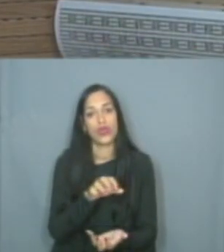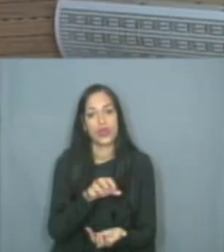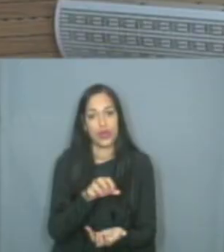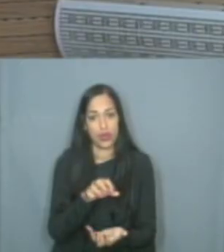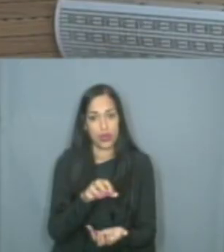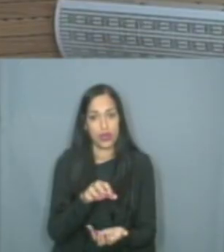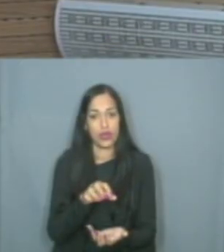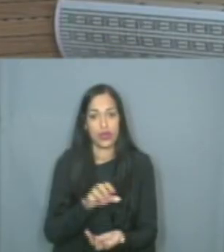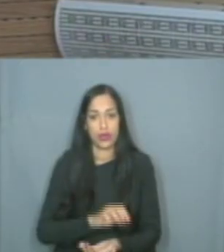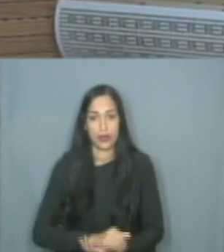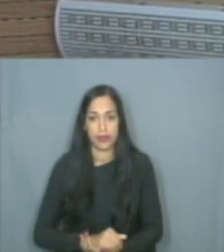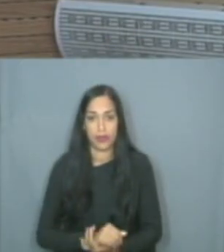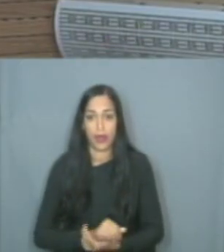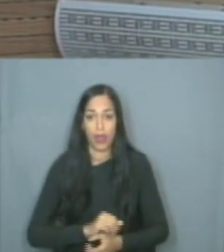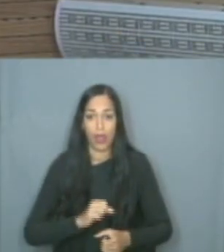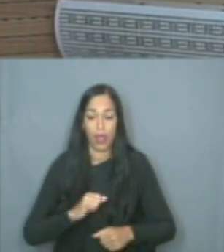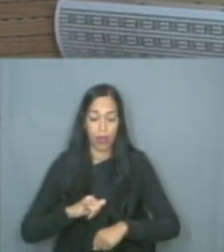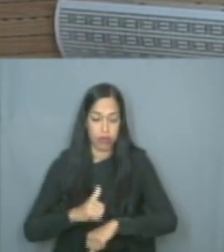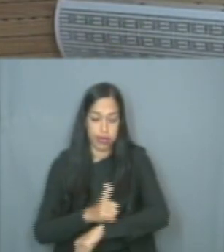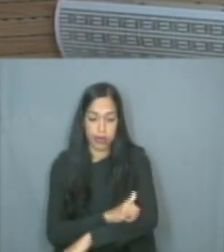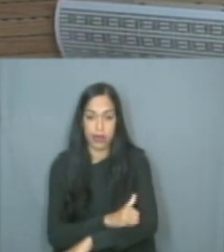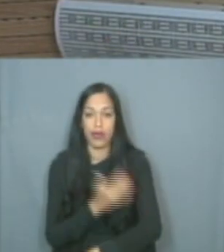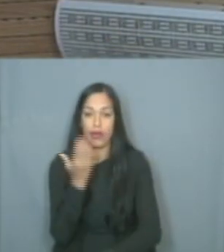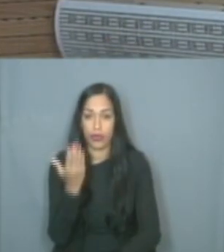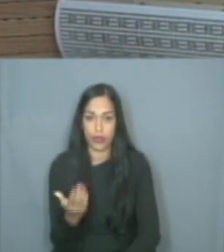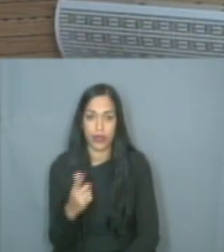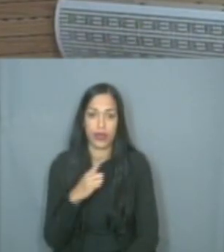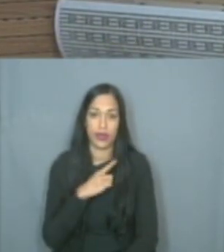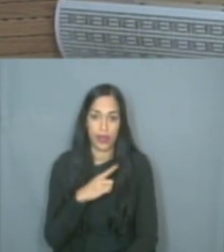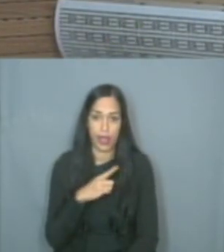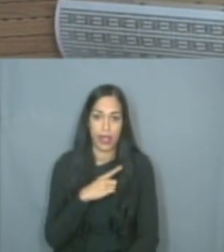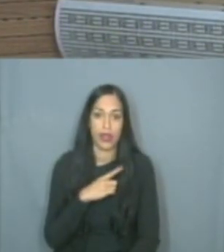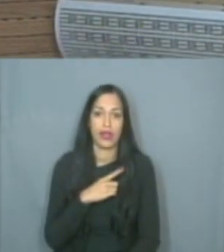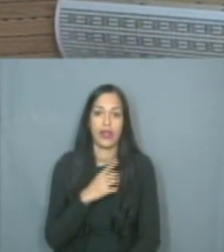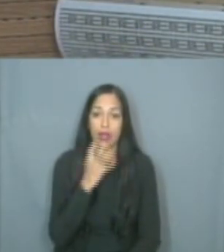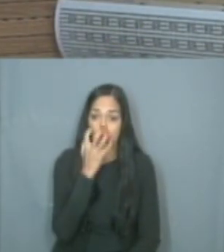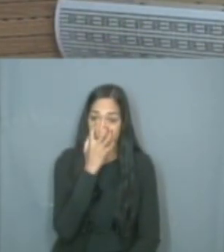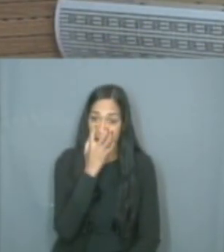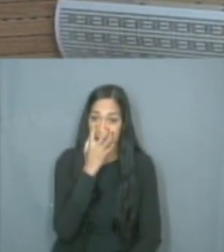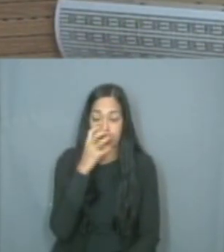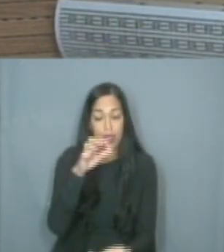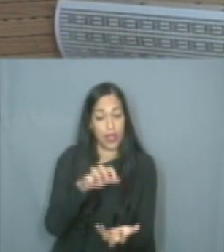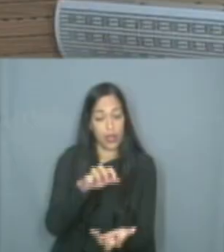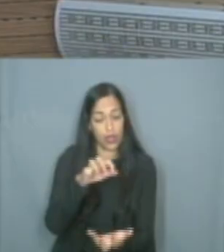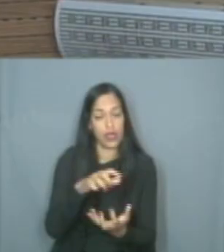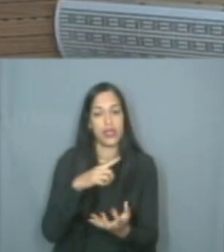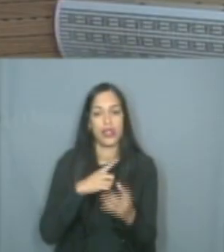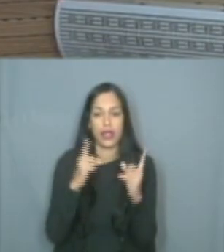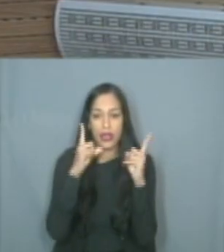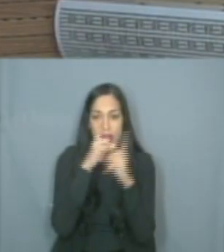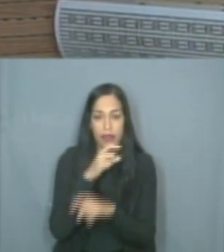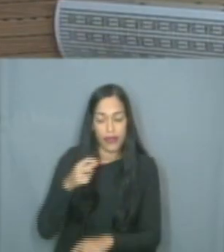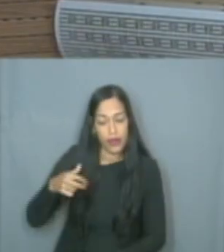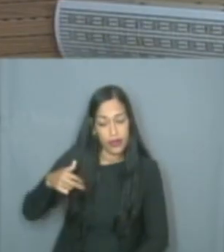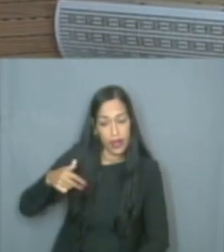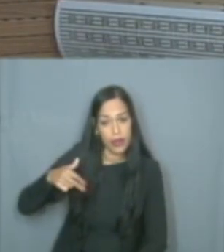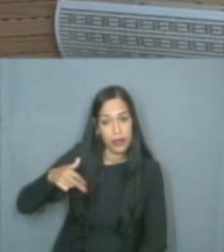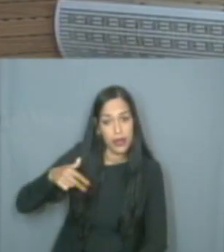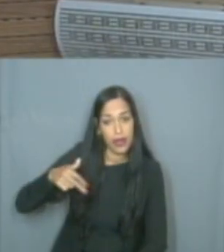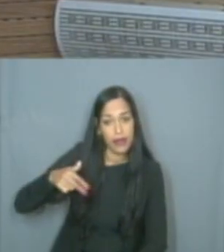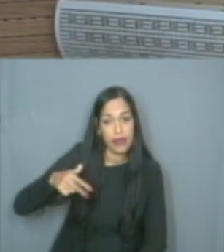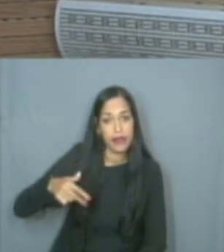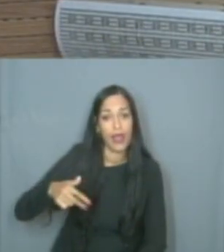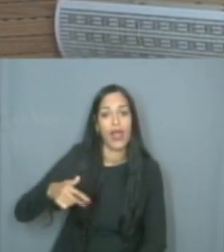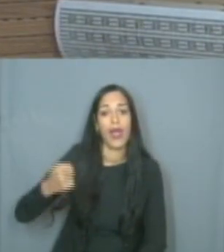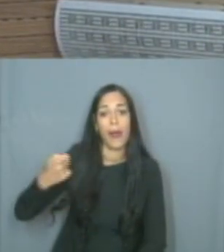mais cheinhos, como vereadora Cida. Eu também tenho um animal, uma cadela idosa, e ela tem dificuldade para andar, e eu preciso que